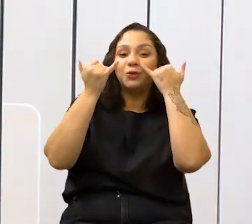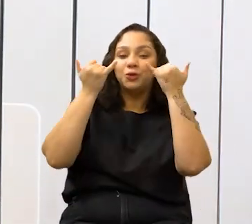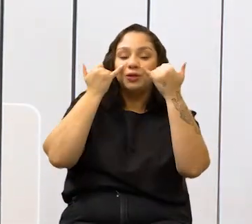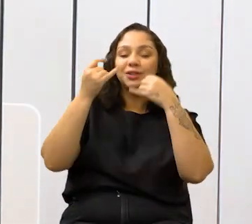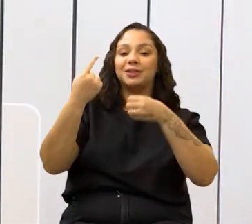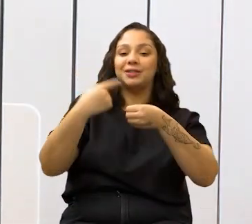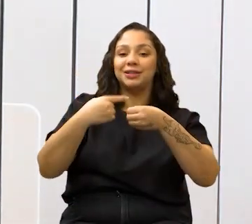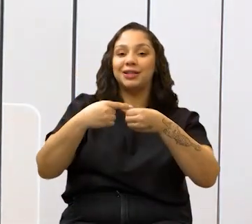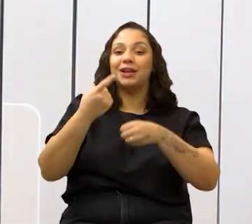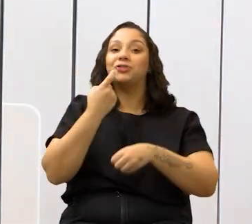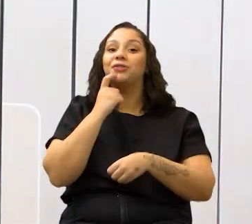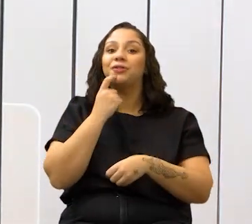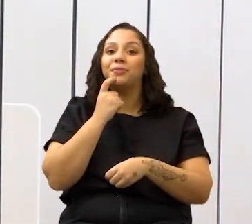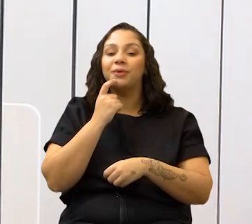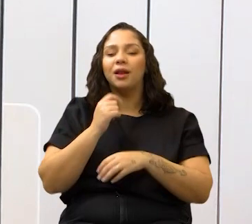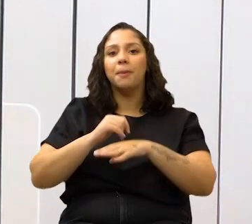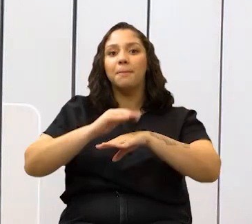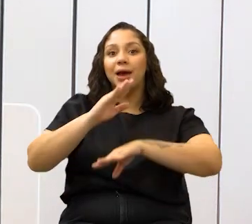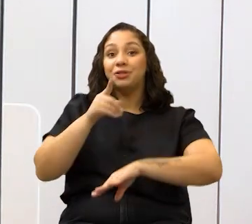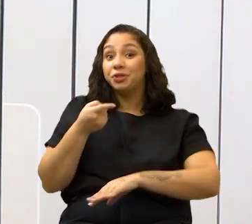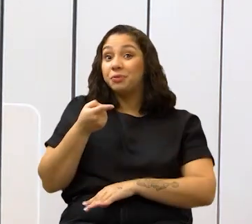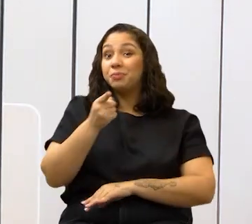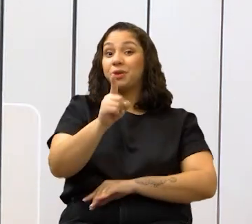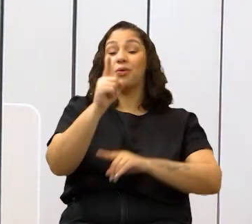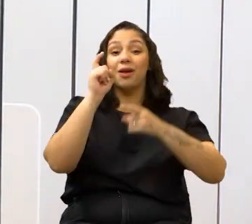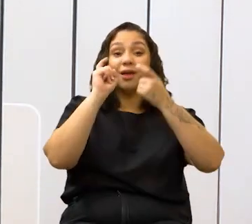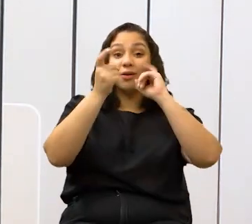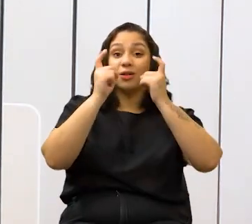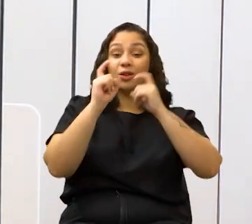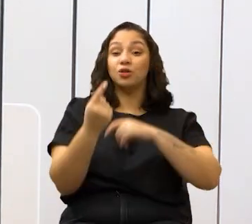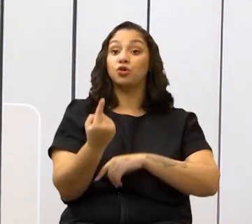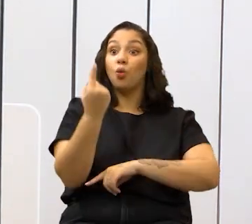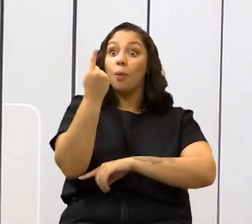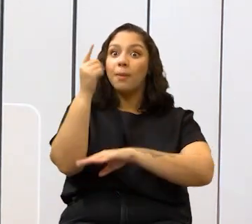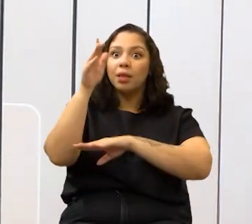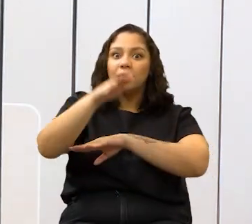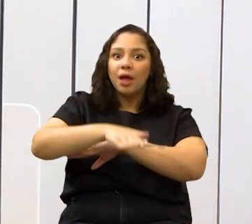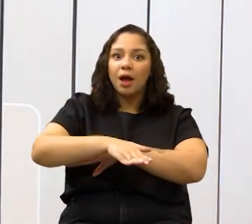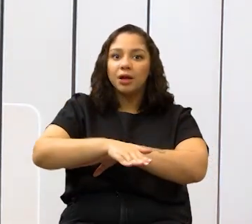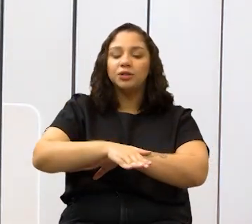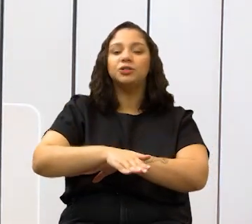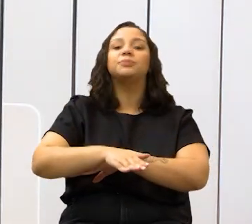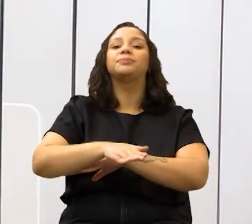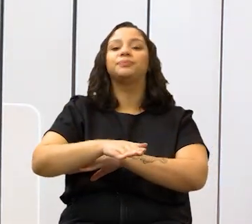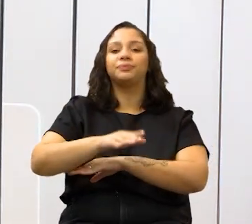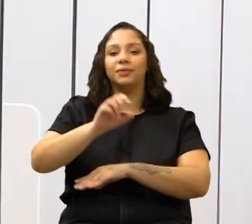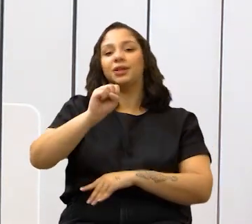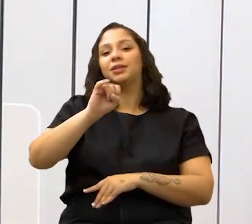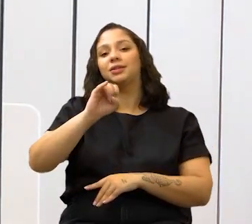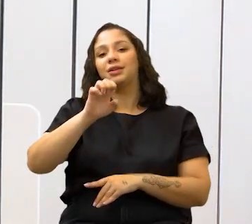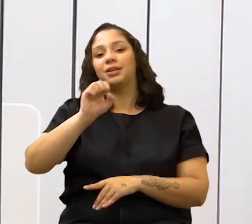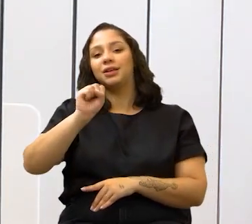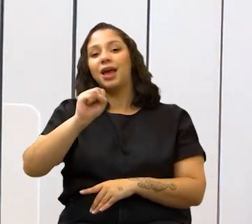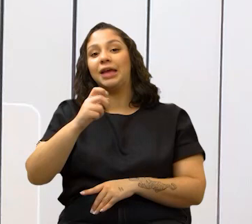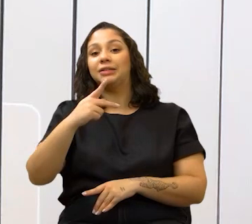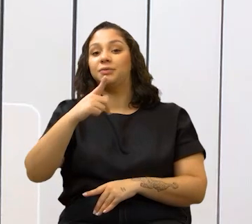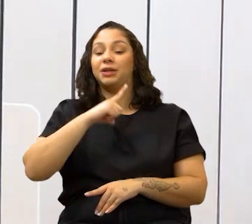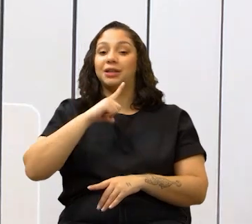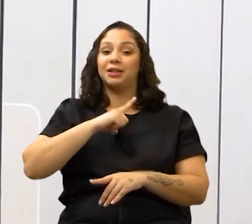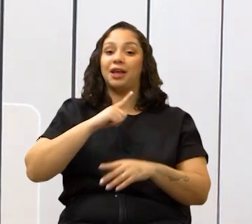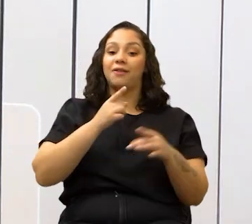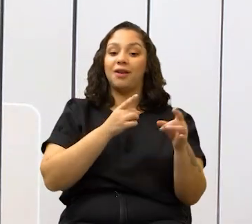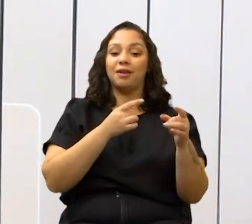Metrópole de Campinas e com mais de 1.000 reuniões em apenas uma tarde, o CIESP realizou uma rodada de